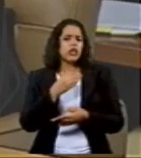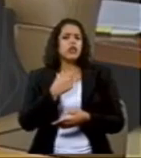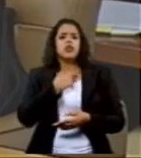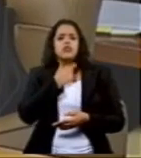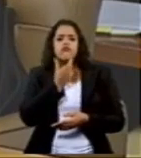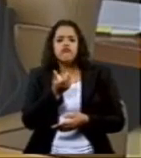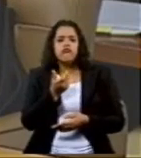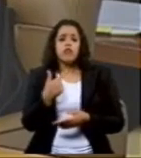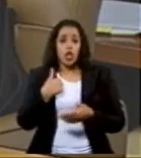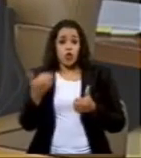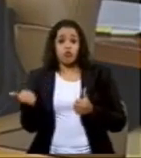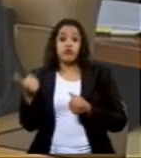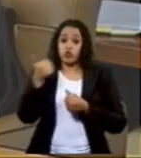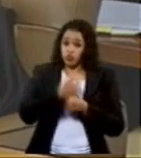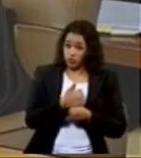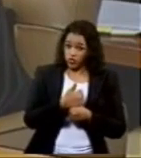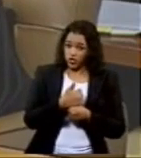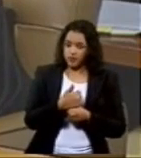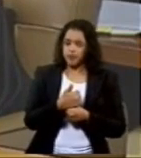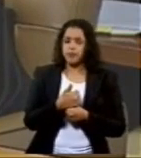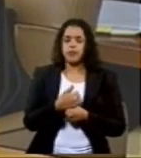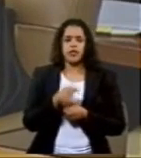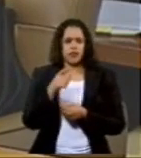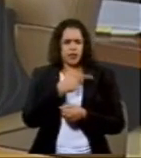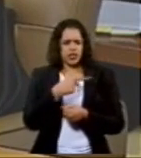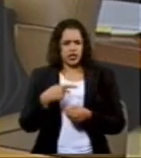quem sucedi. Vossa Excelência